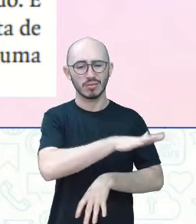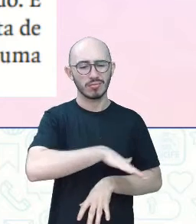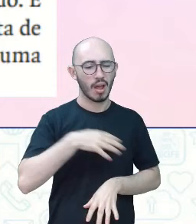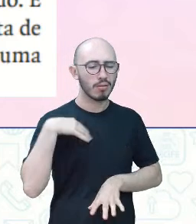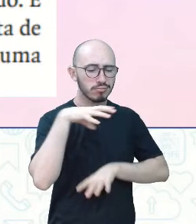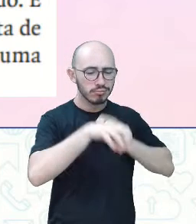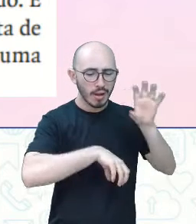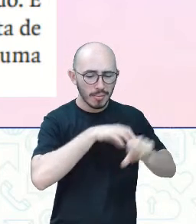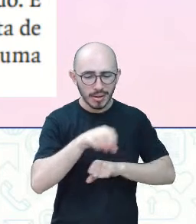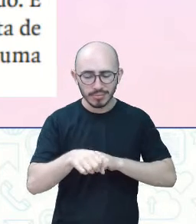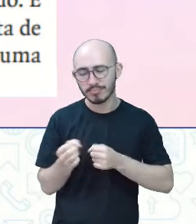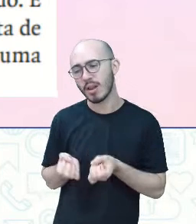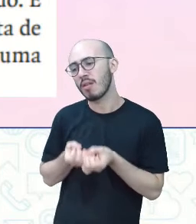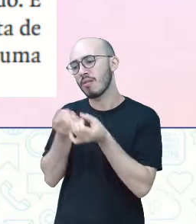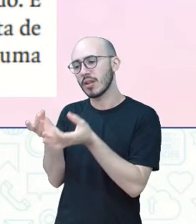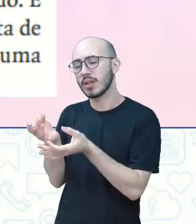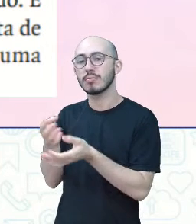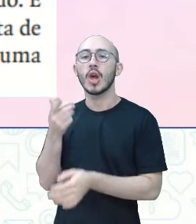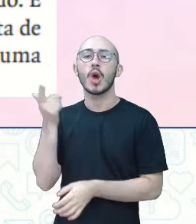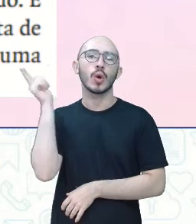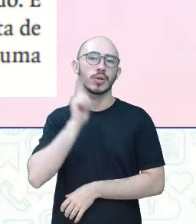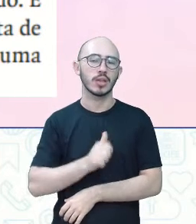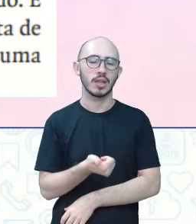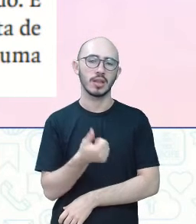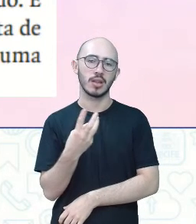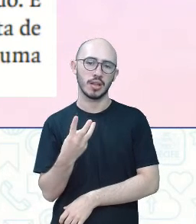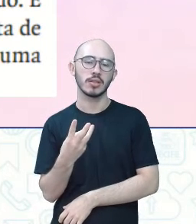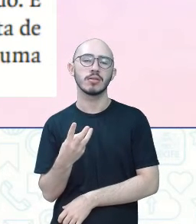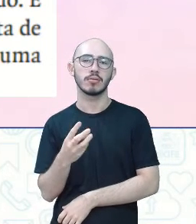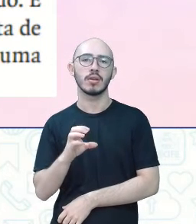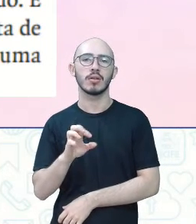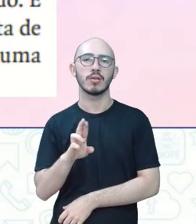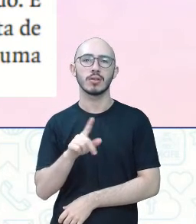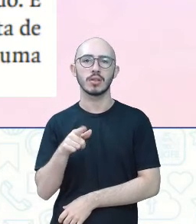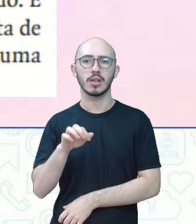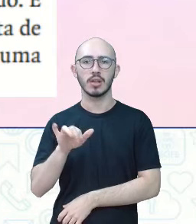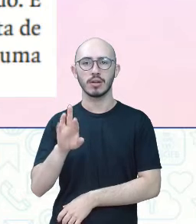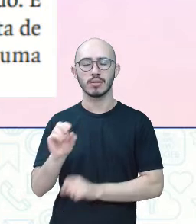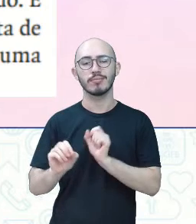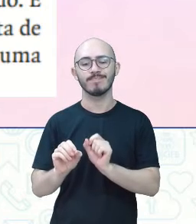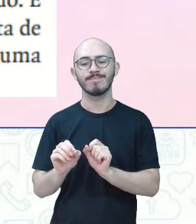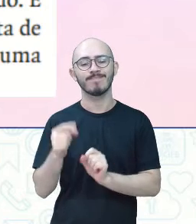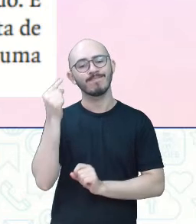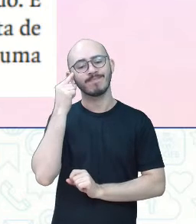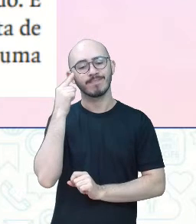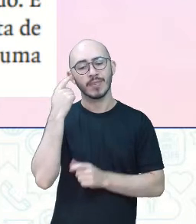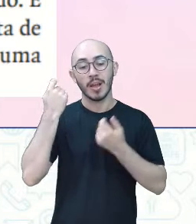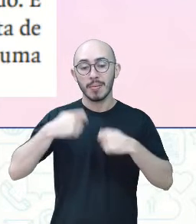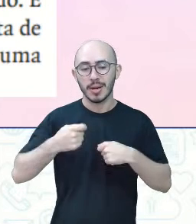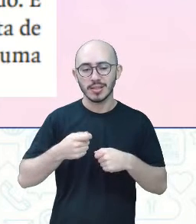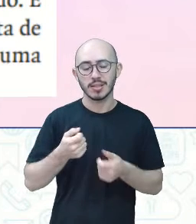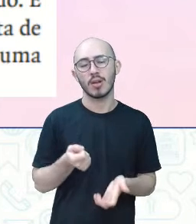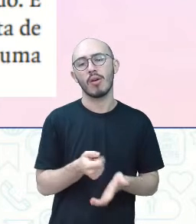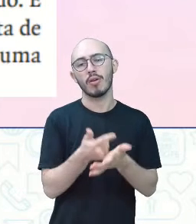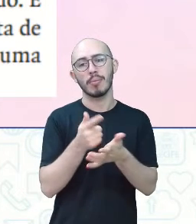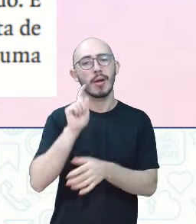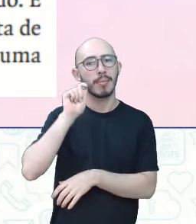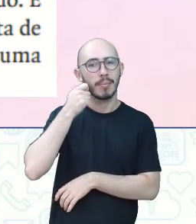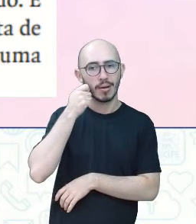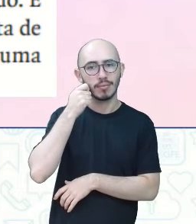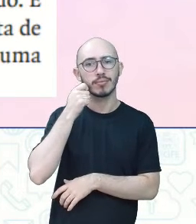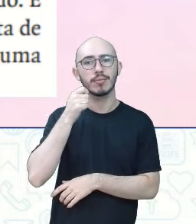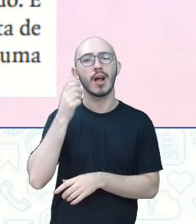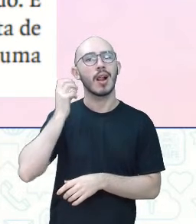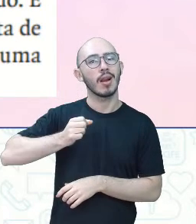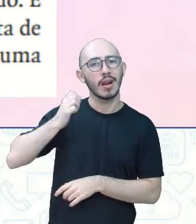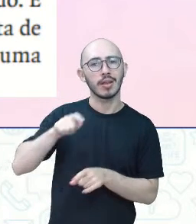Deu 13 cruzeiros. Fiquei pensando que precisava comprar pão, sabão e leite para a Vera Eunice. E os